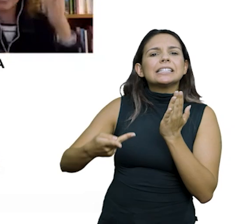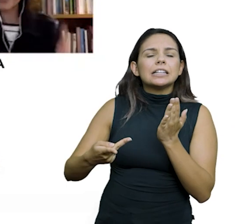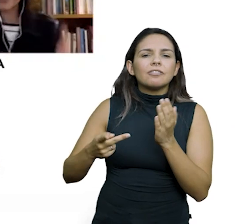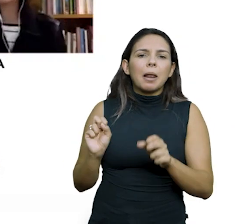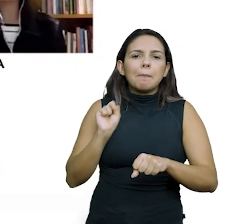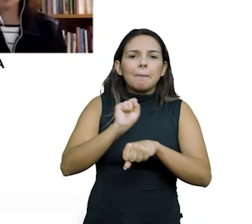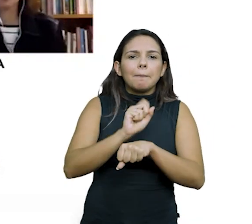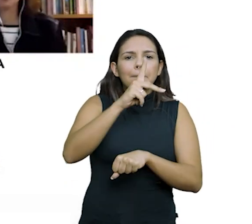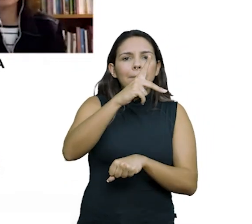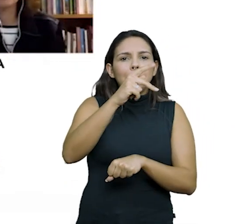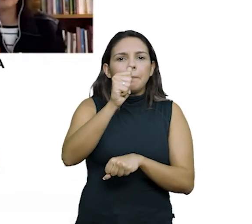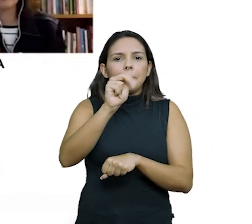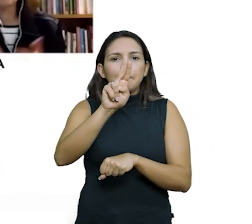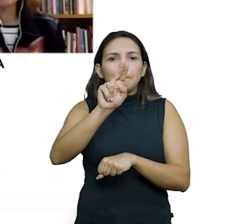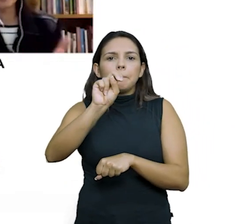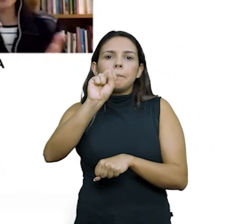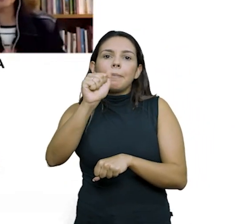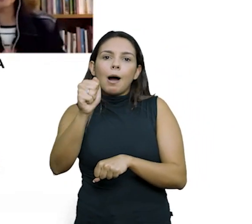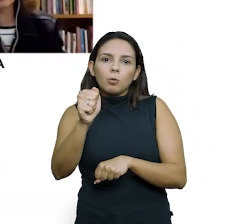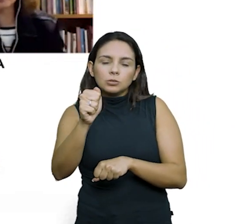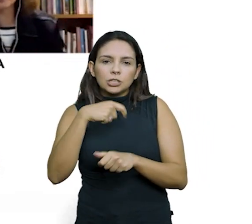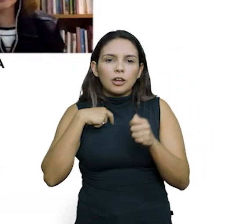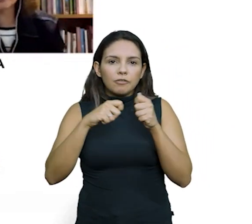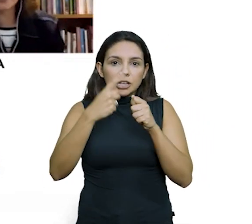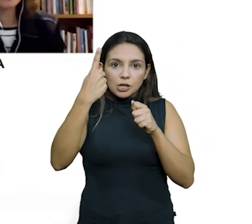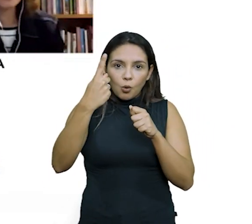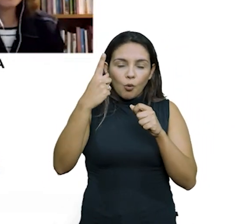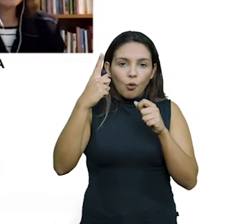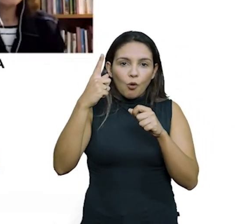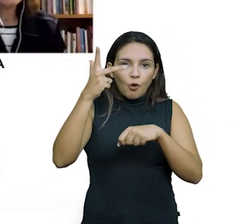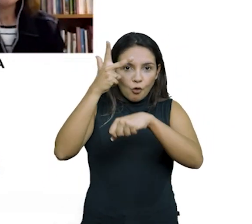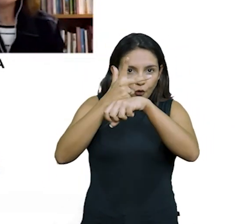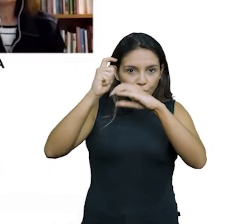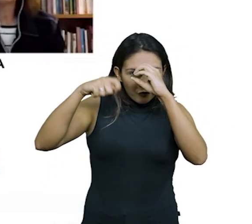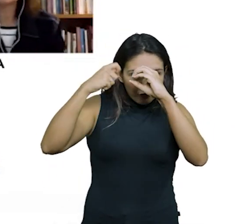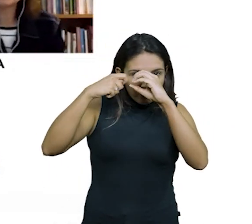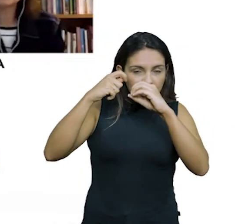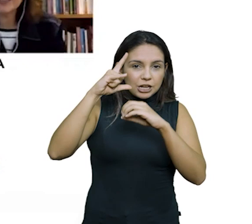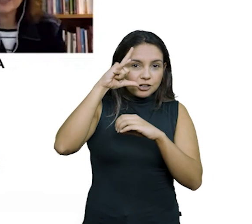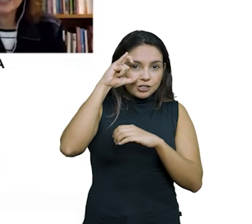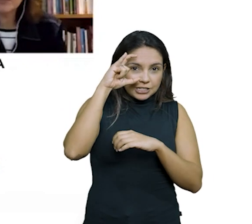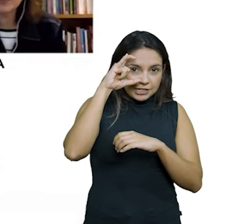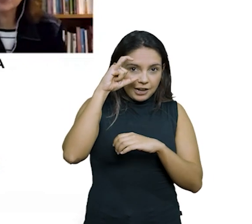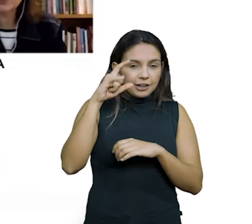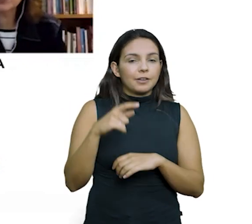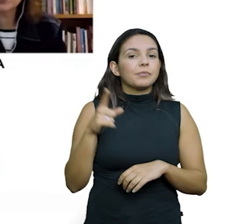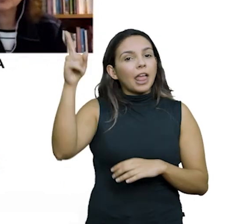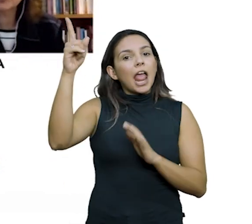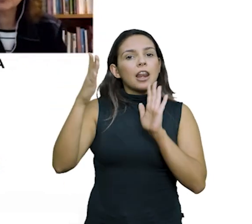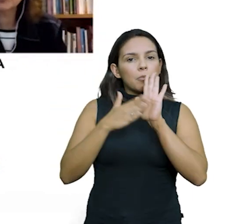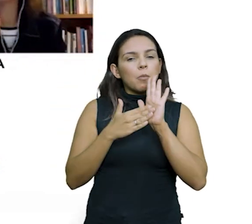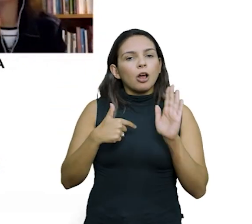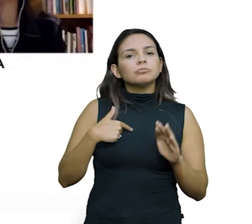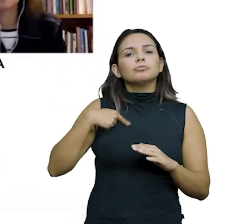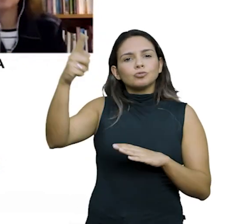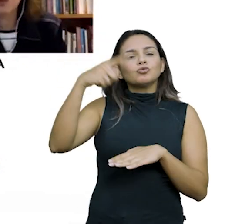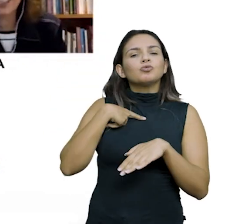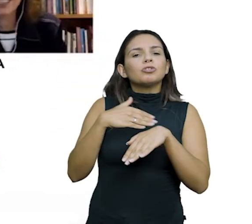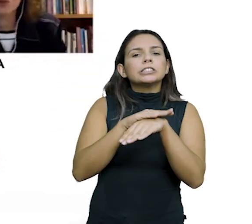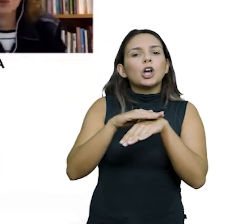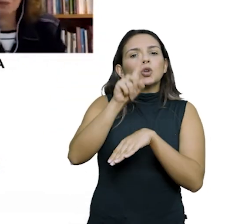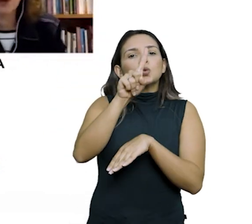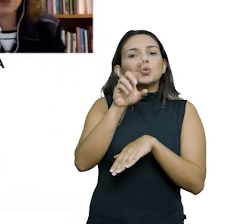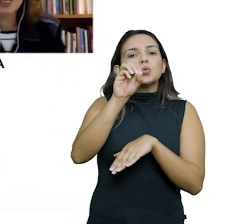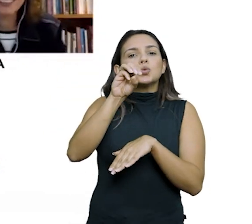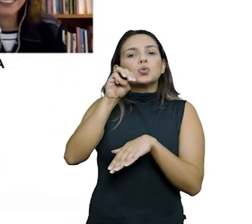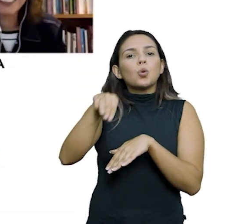desta pausa para eu gravar um vídeo no Instagram. E ele propôs a gente conversar pelo Zoom e nós conversamos mais de 1 hora sobre